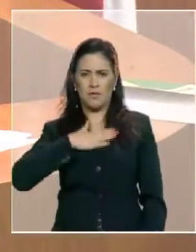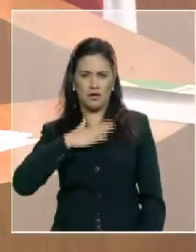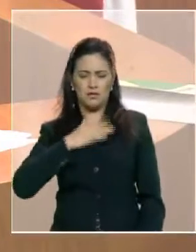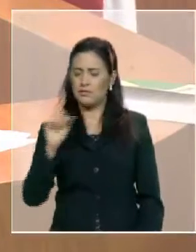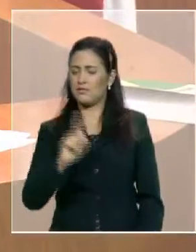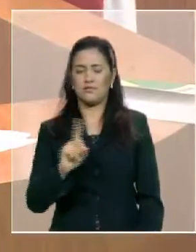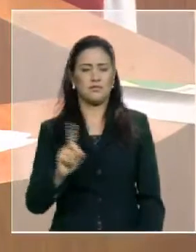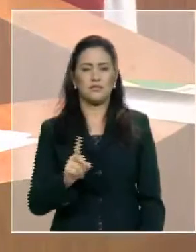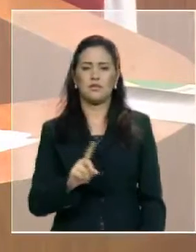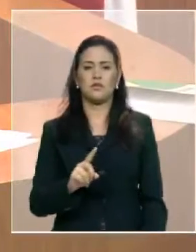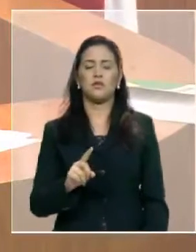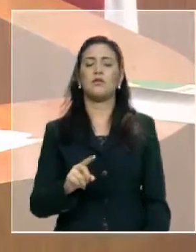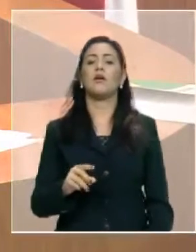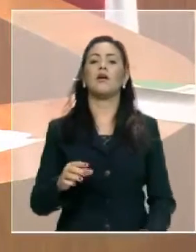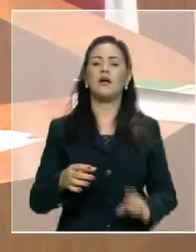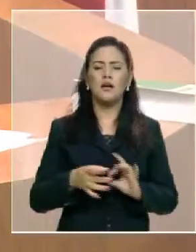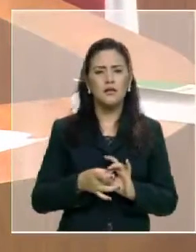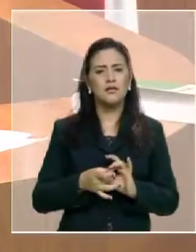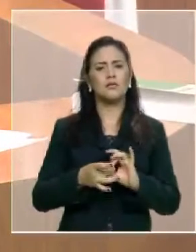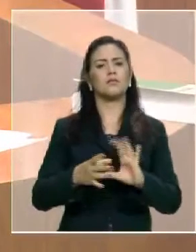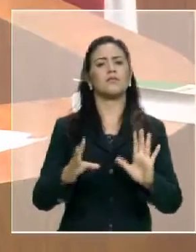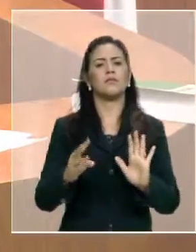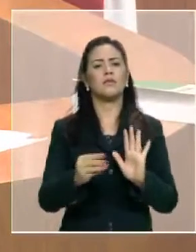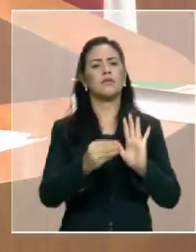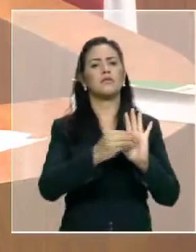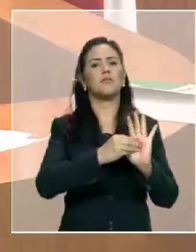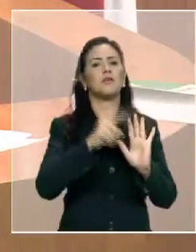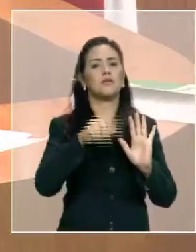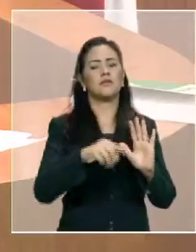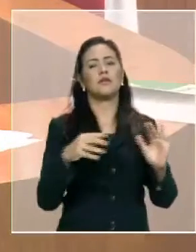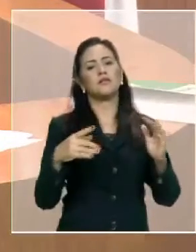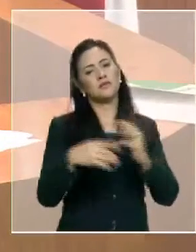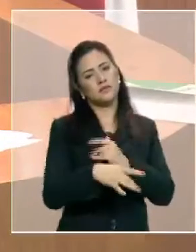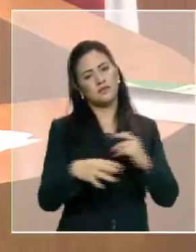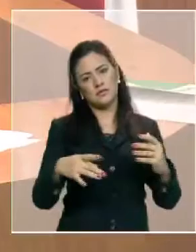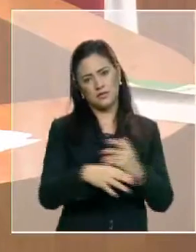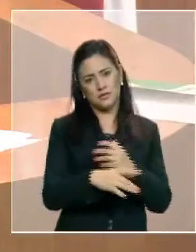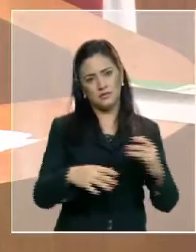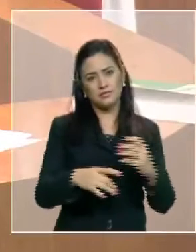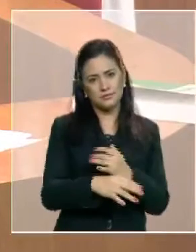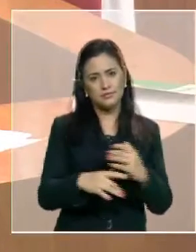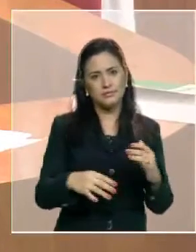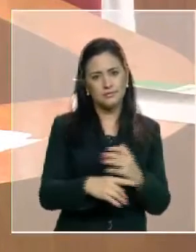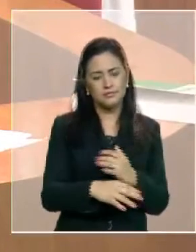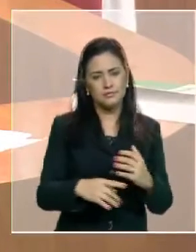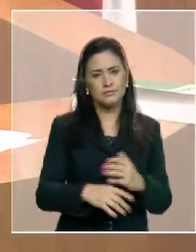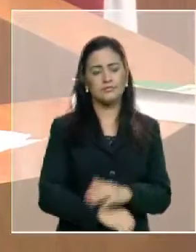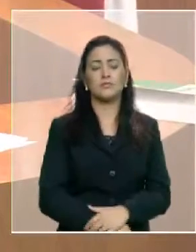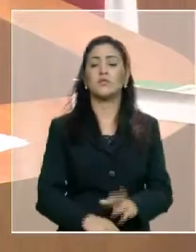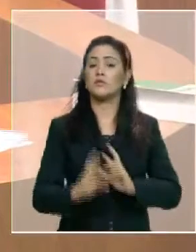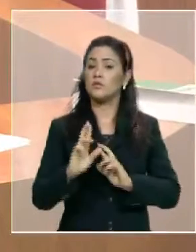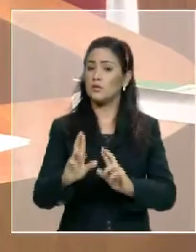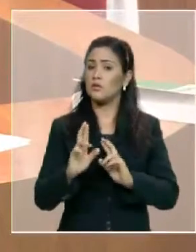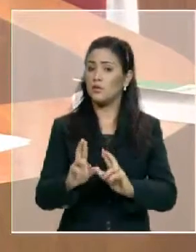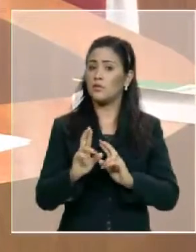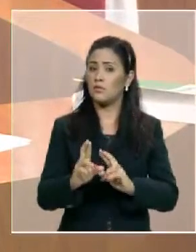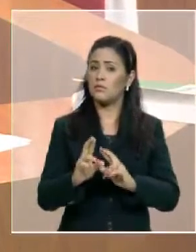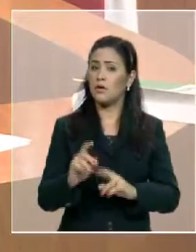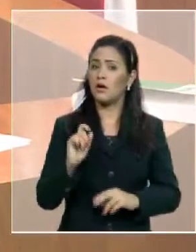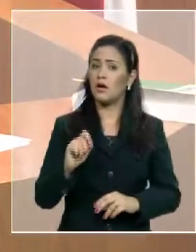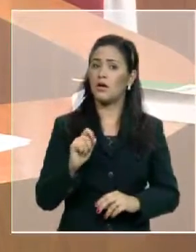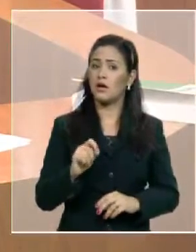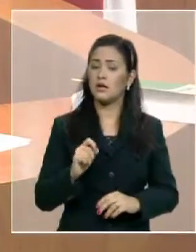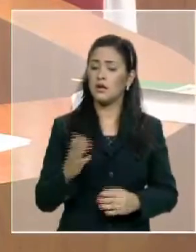emendas para o município. Eu quero que a benfeitoria chegue na cidade. Então, espero eu que ele não recorra e que me dê